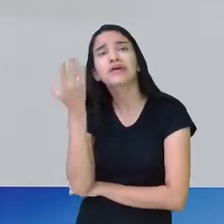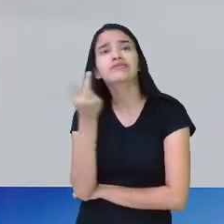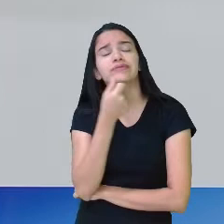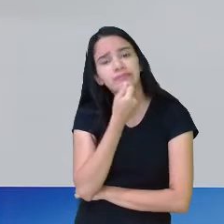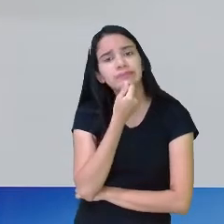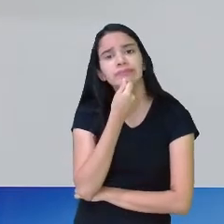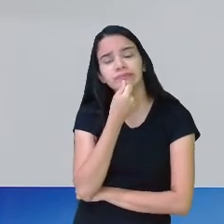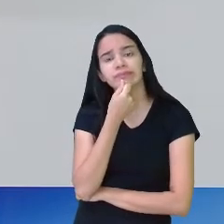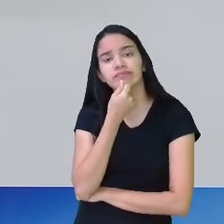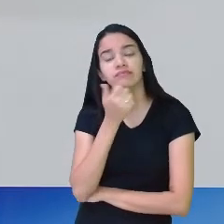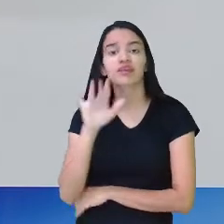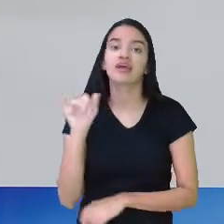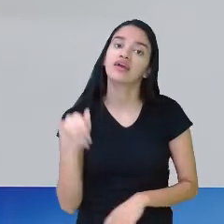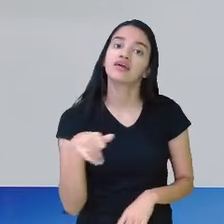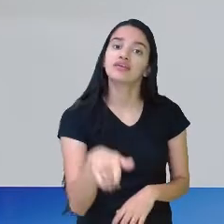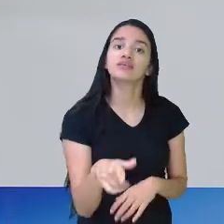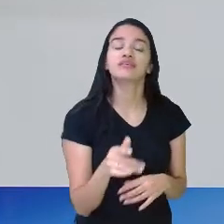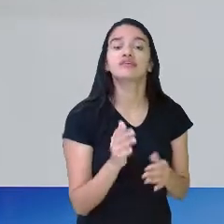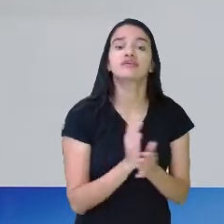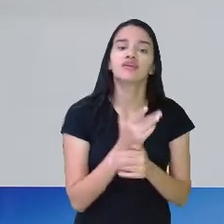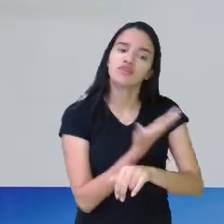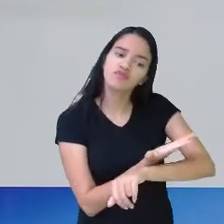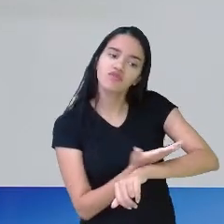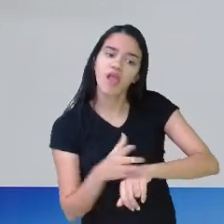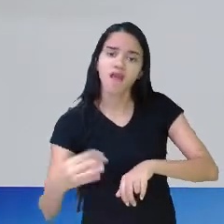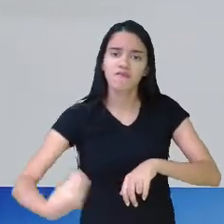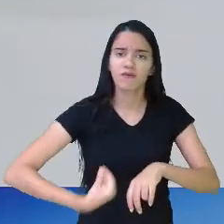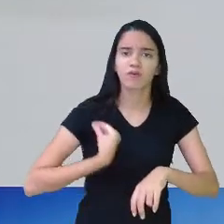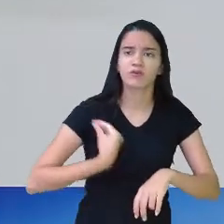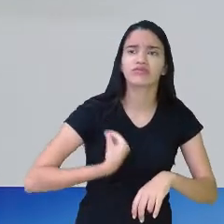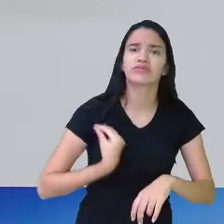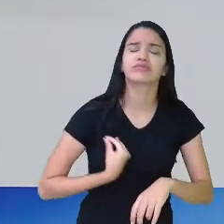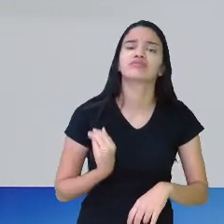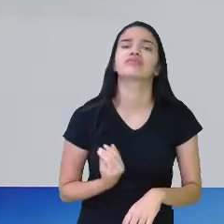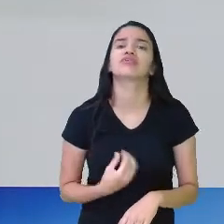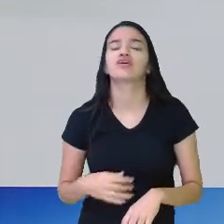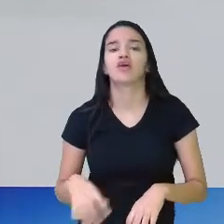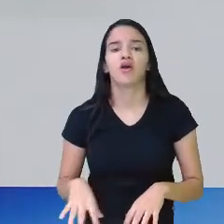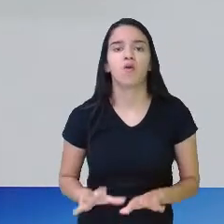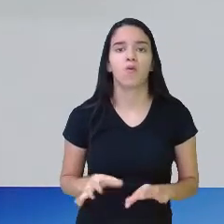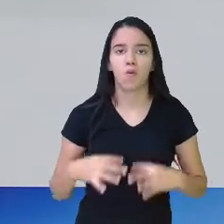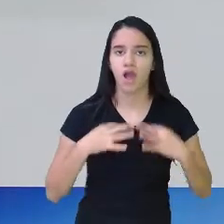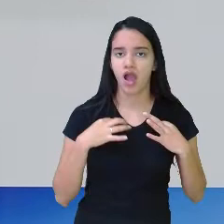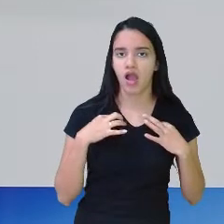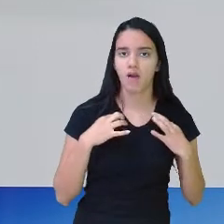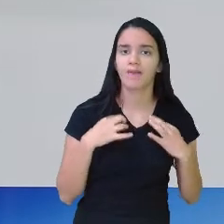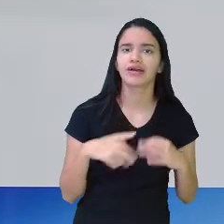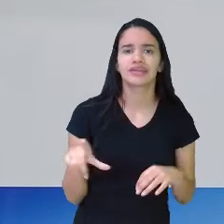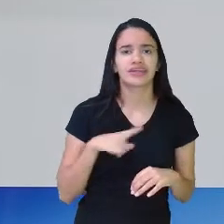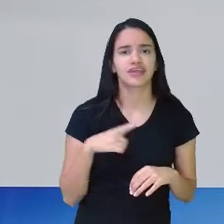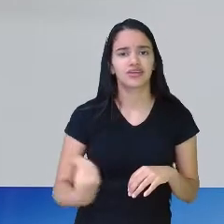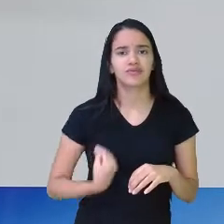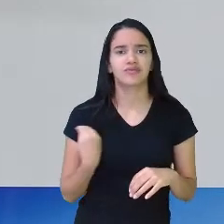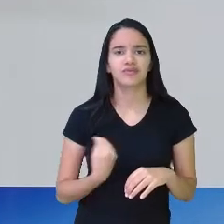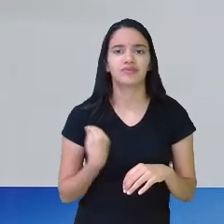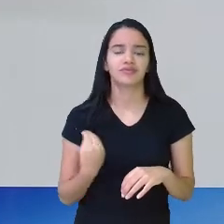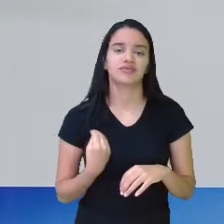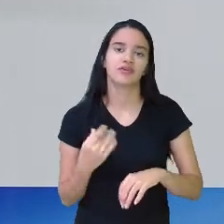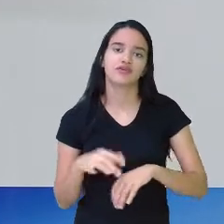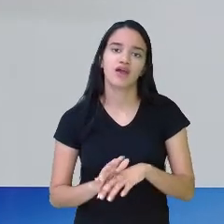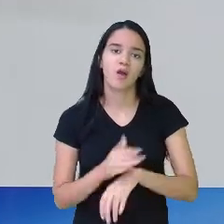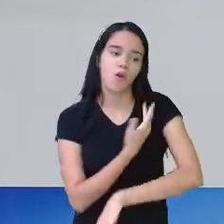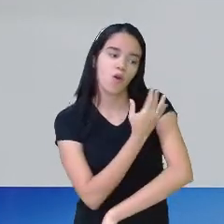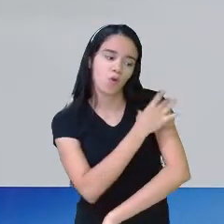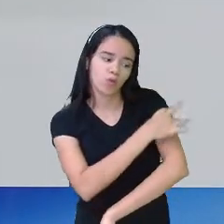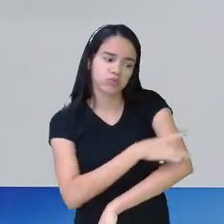professora Mauricéia, ser habituada a viver com uma roupa simplesinha e depois você ter que viver com a camisa,